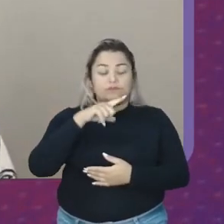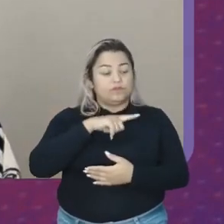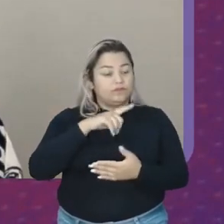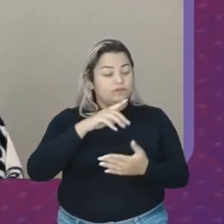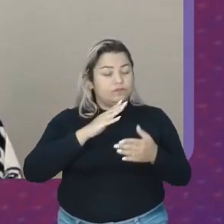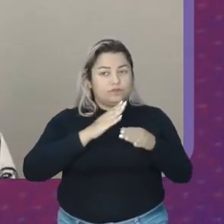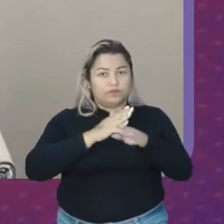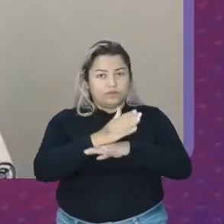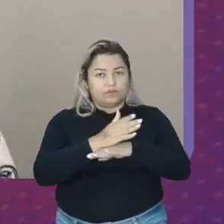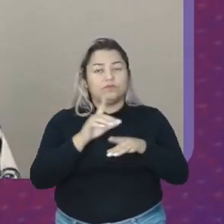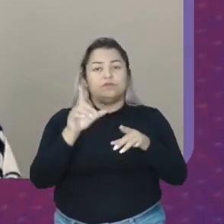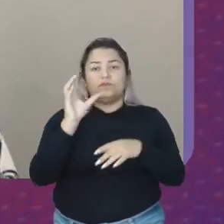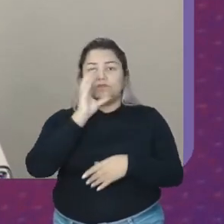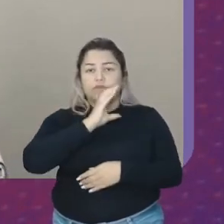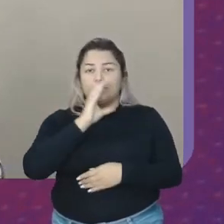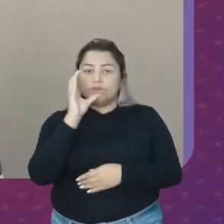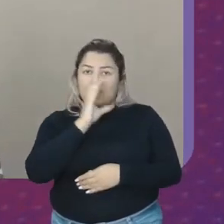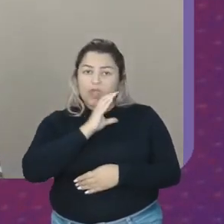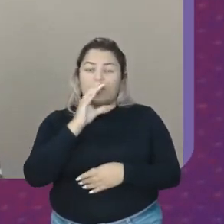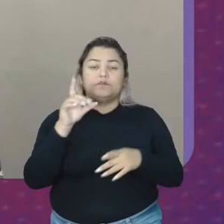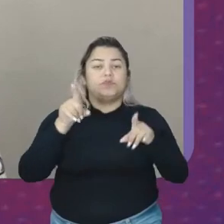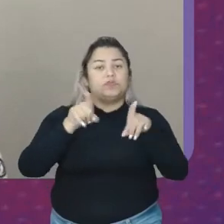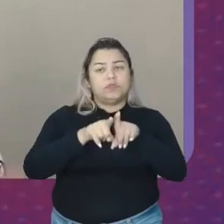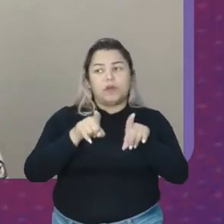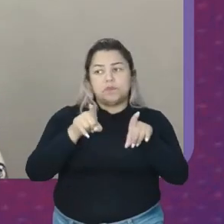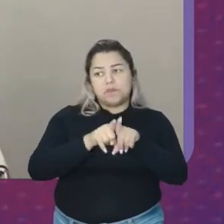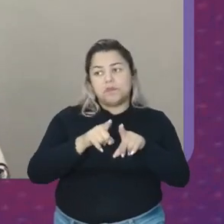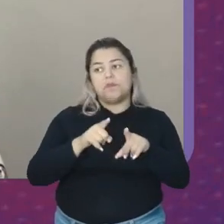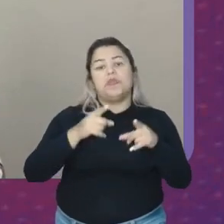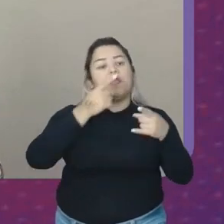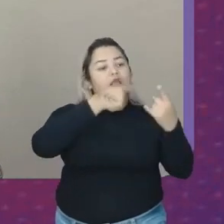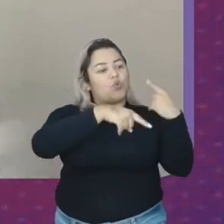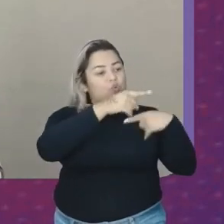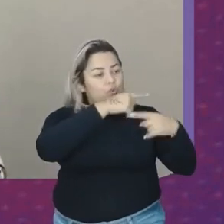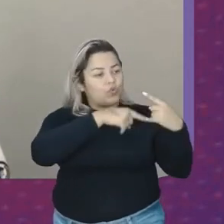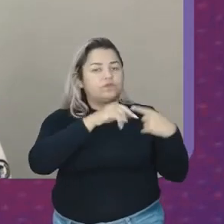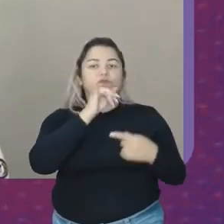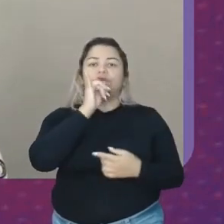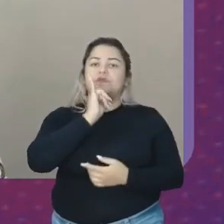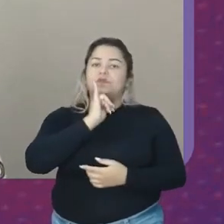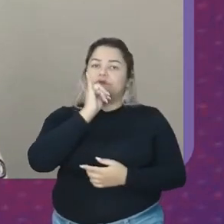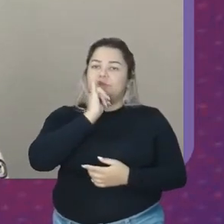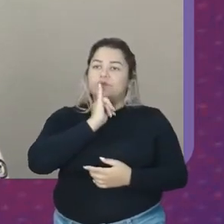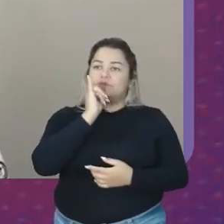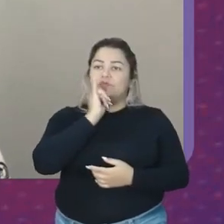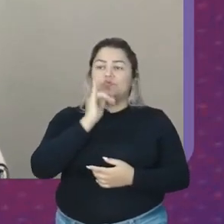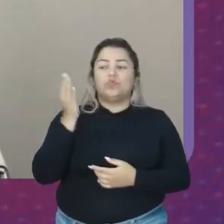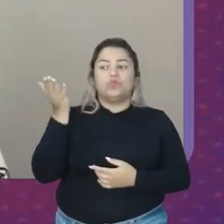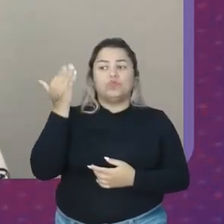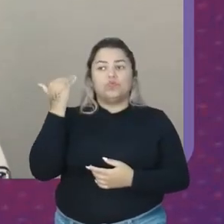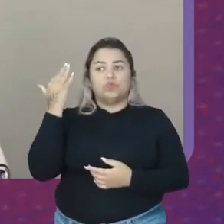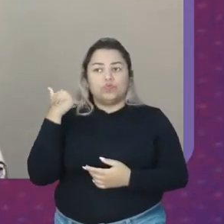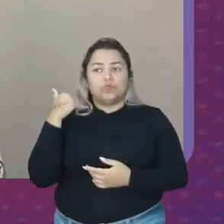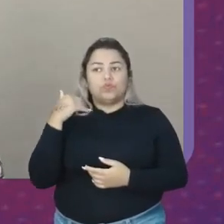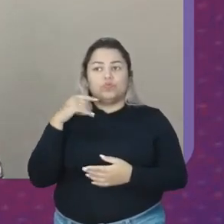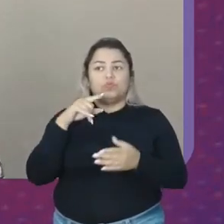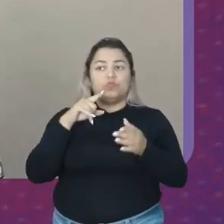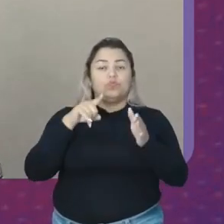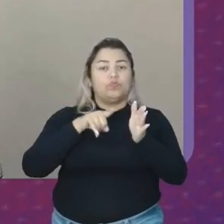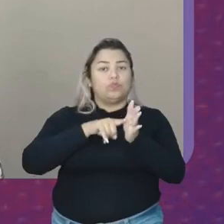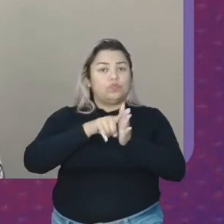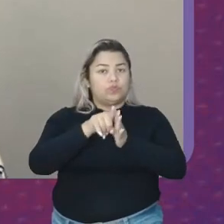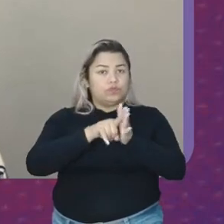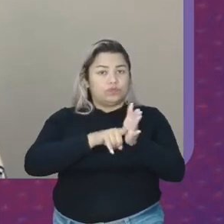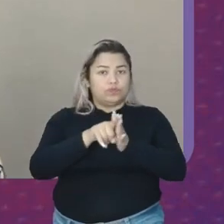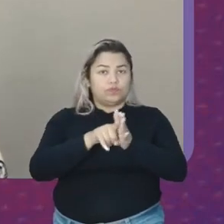acesso rápido e eficaz. A reconstrução, por exemplo, do antigo Plano Nacional de